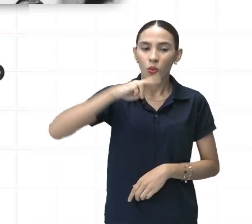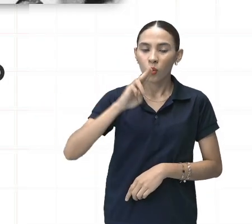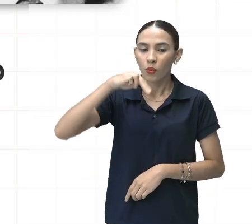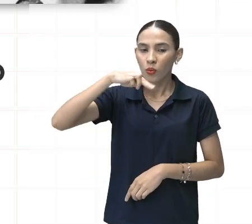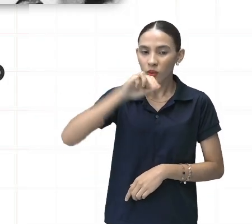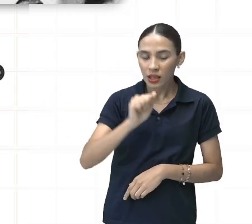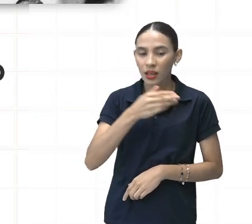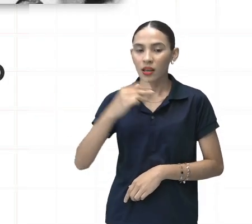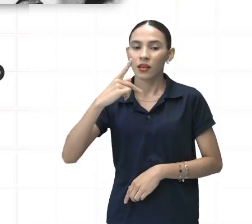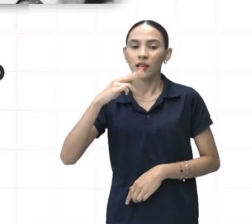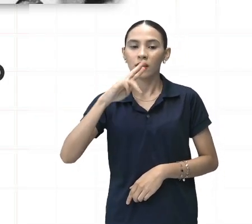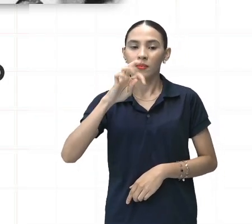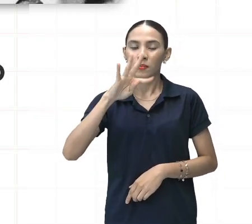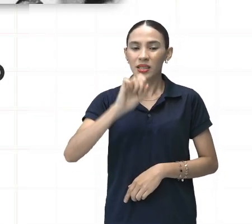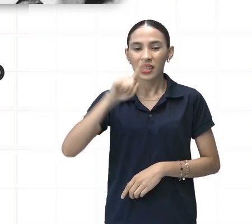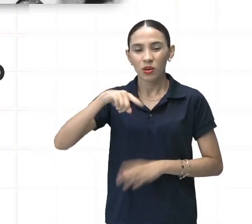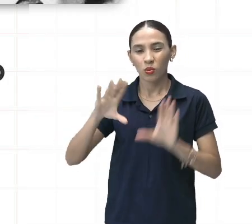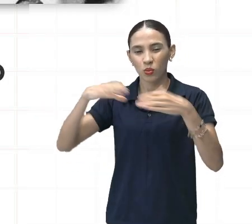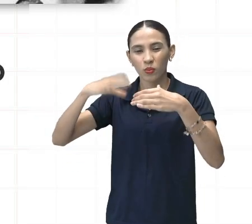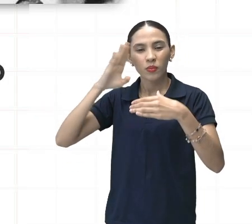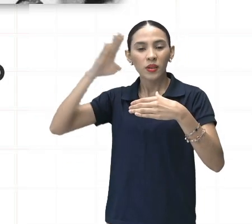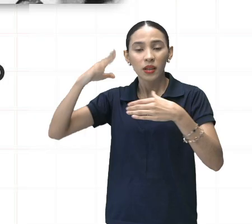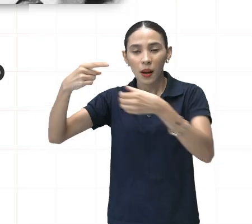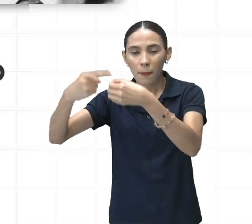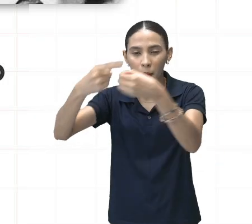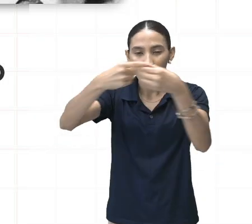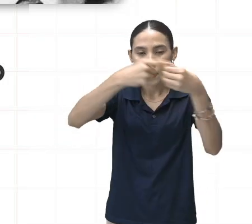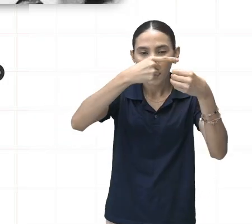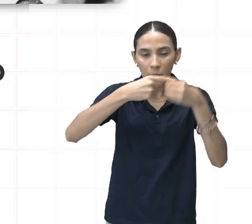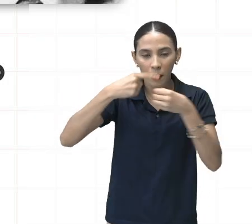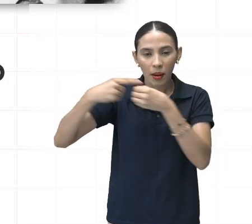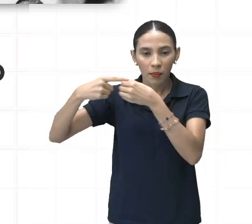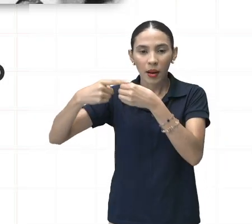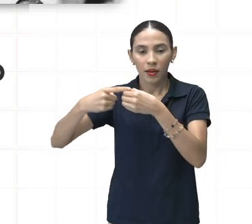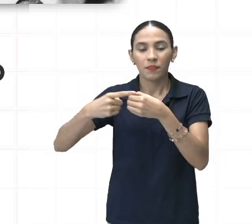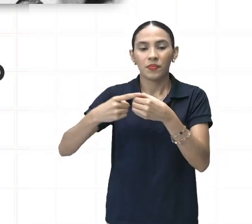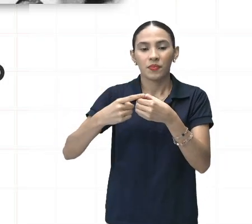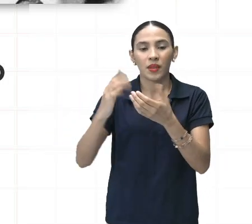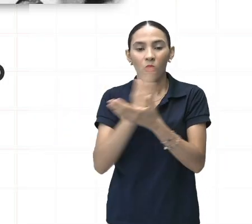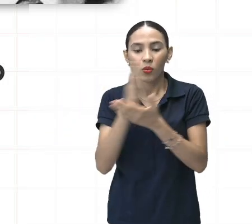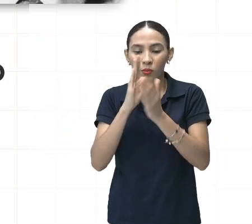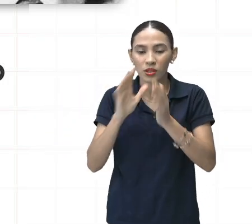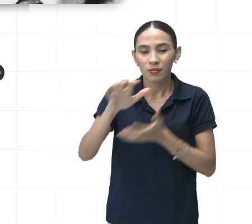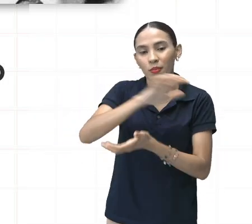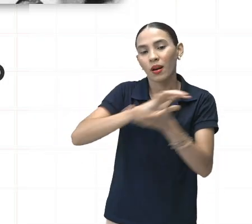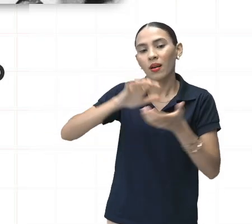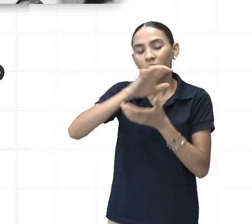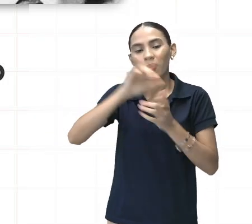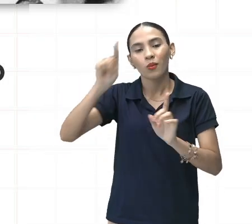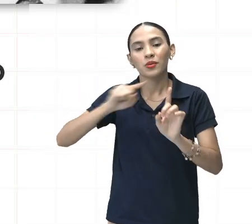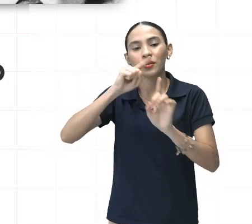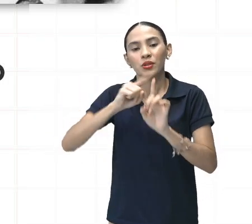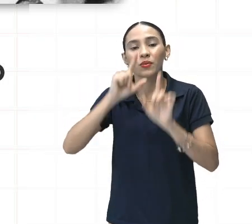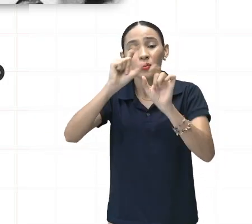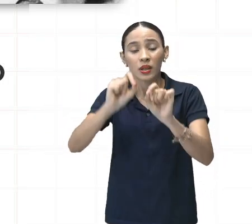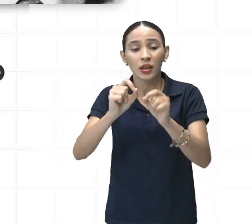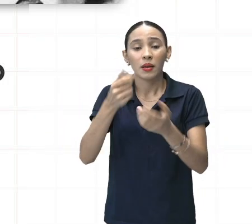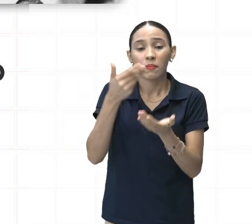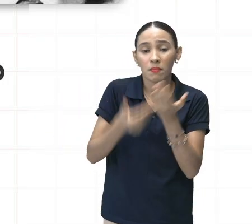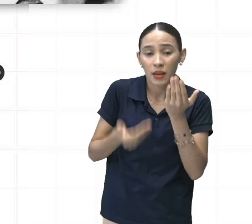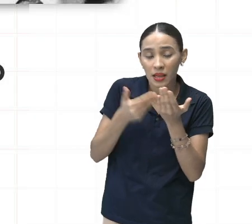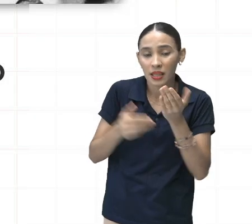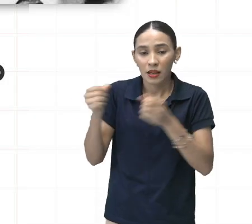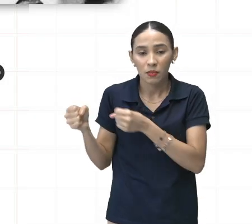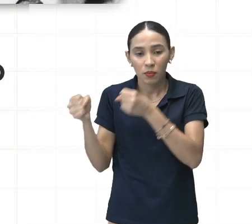era uma milícia armada que iria pelo interior do país, causando alguns focos de revolta, com o objetivo de enfraquecer o